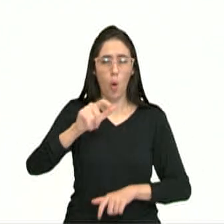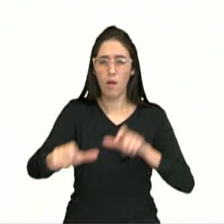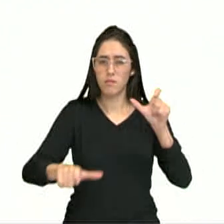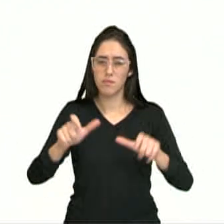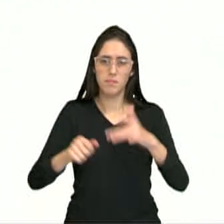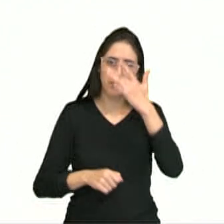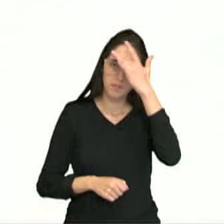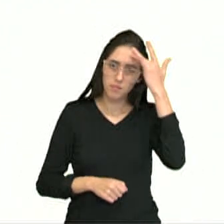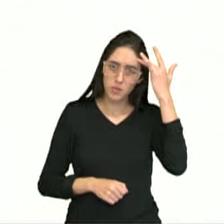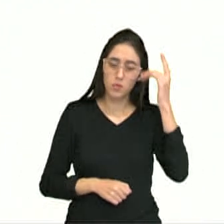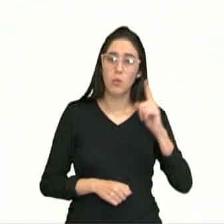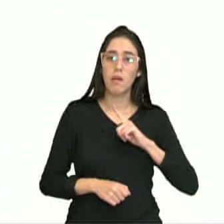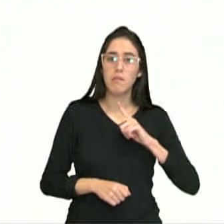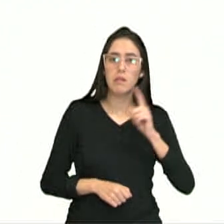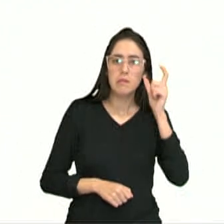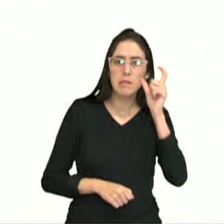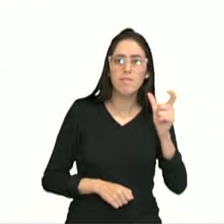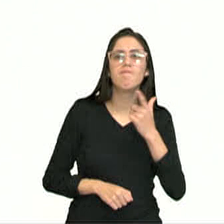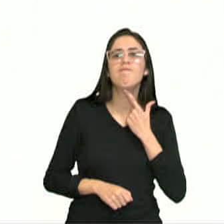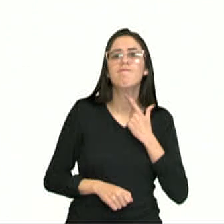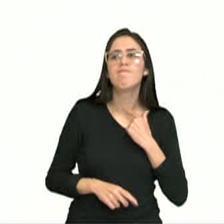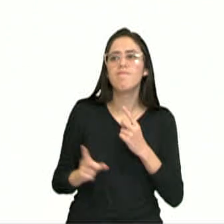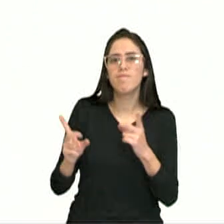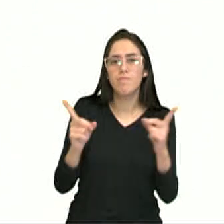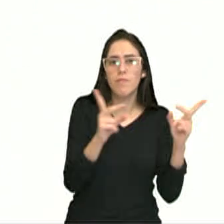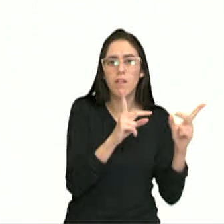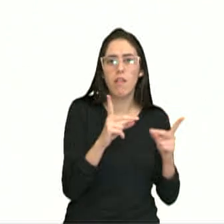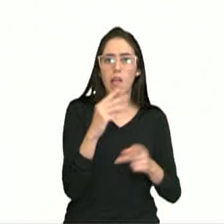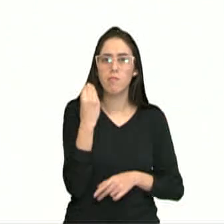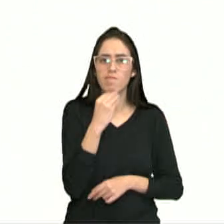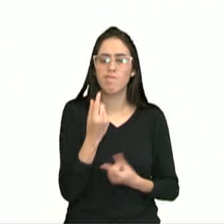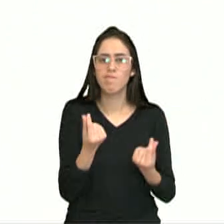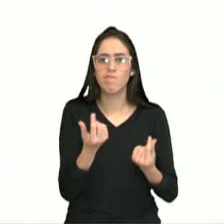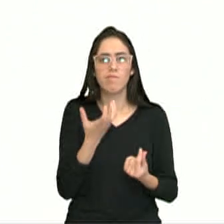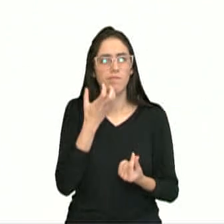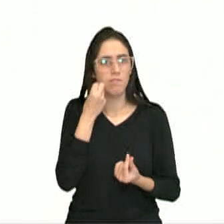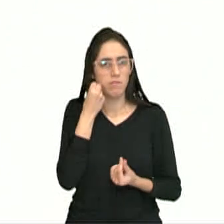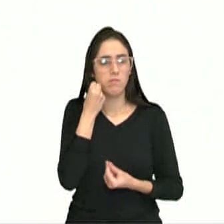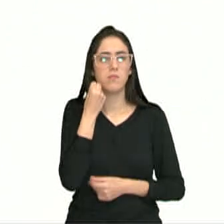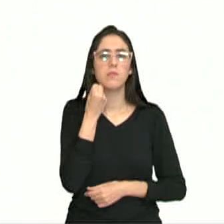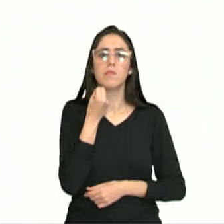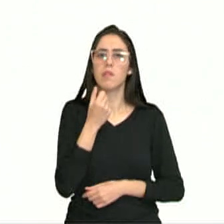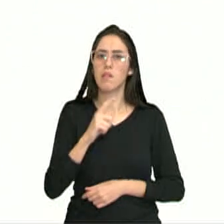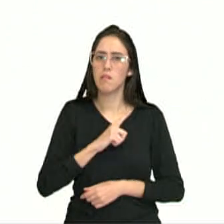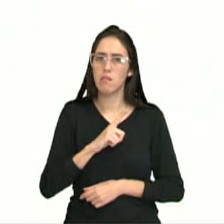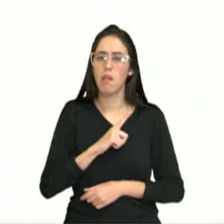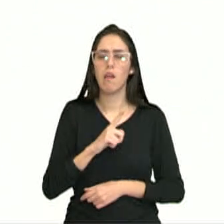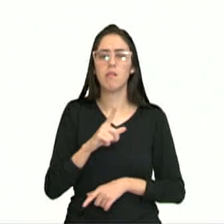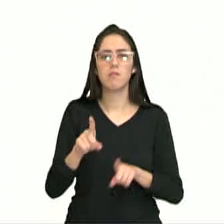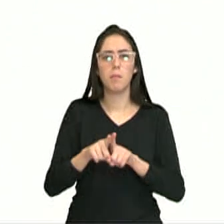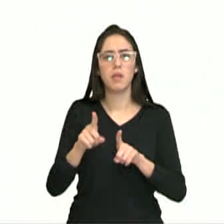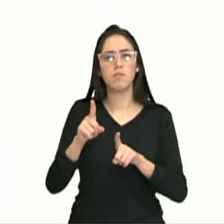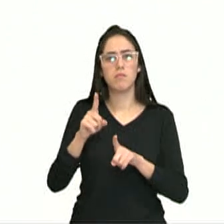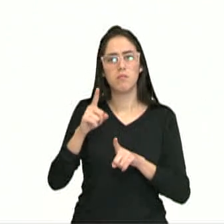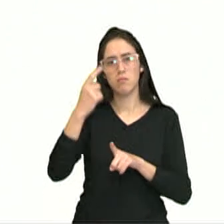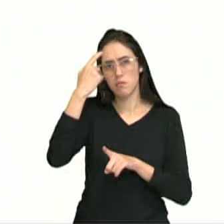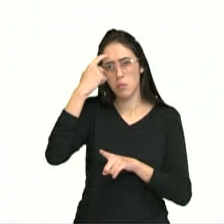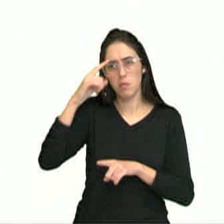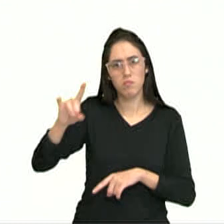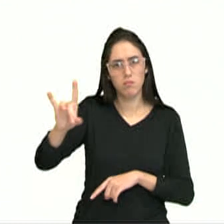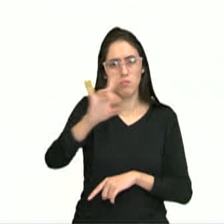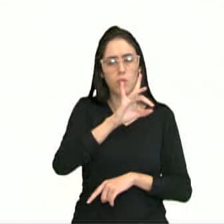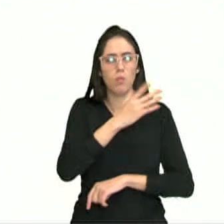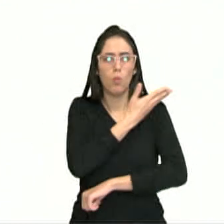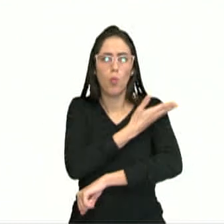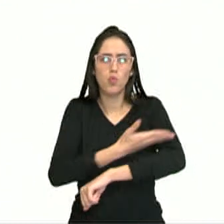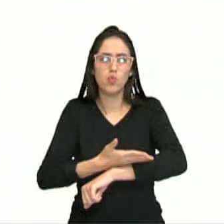pautada por interesses comerciais, ela se caracteriza por transformar práticas, saberes, costumes de diferentes classes